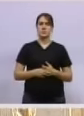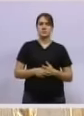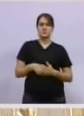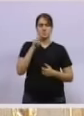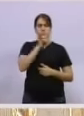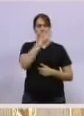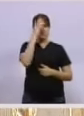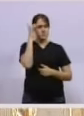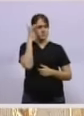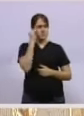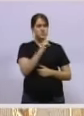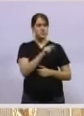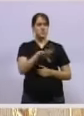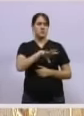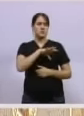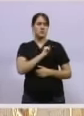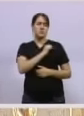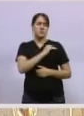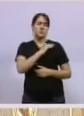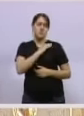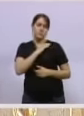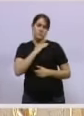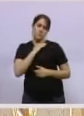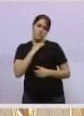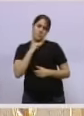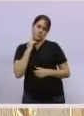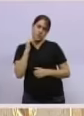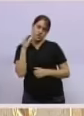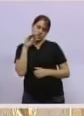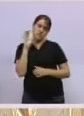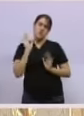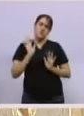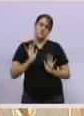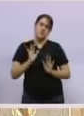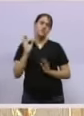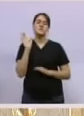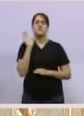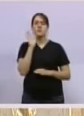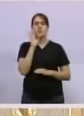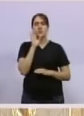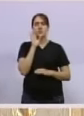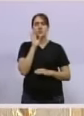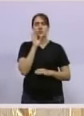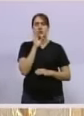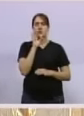você ama perder as vitalidades, a gente tem que aprender alguma coisa.